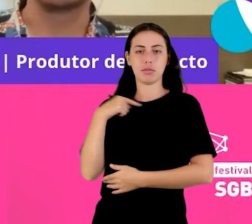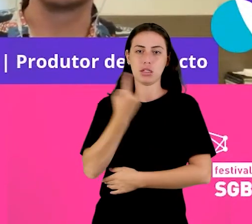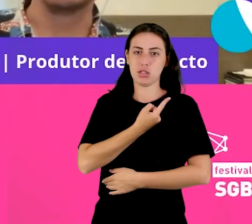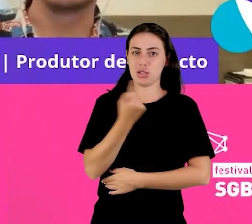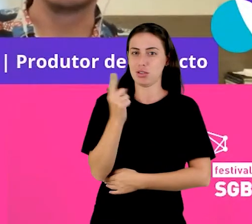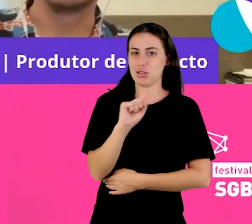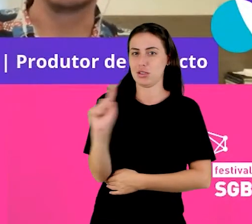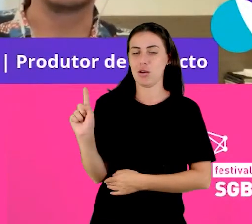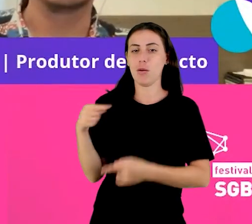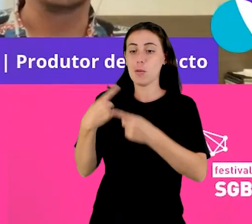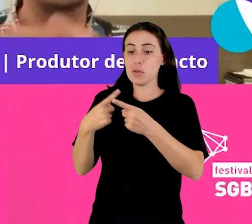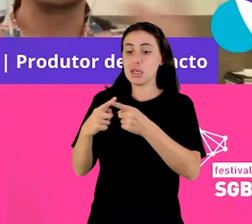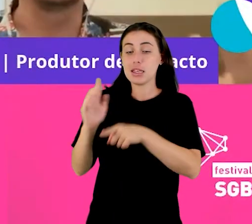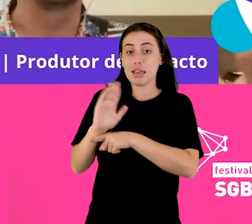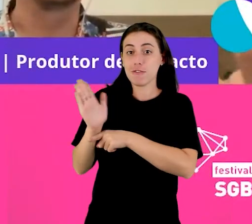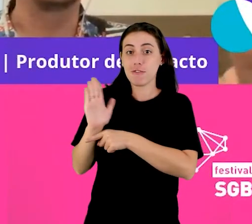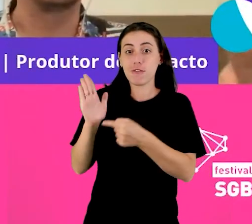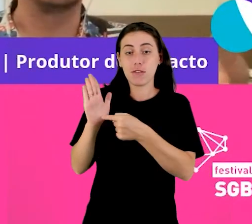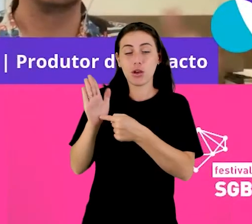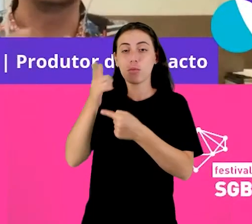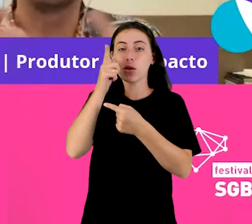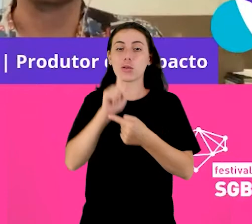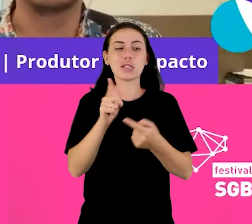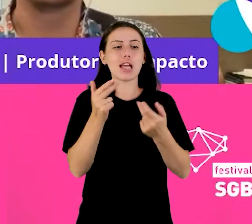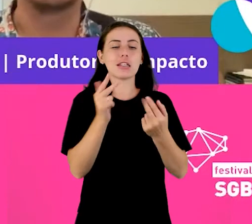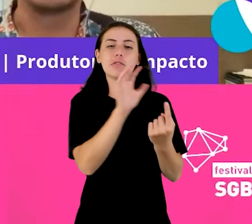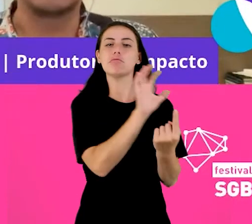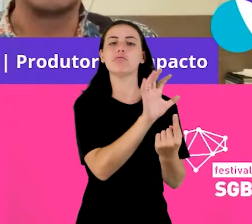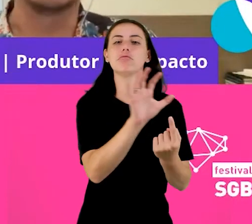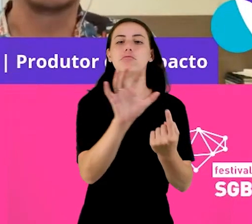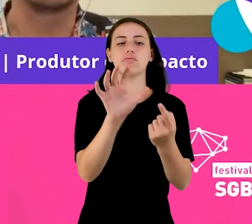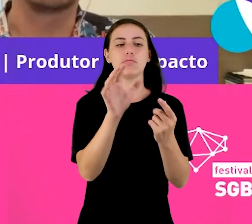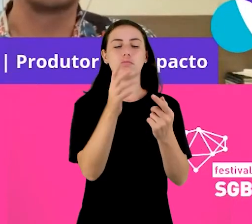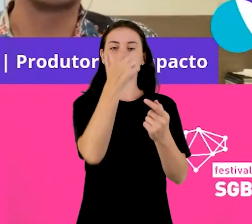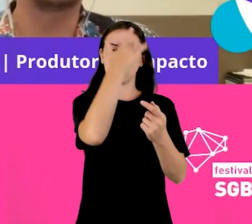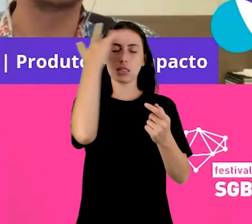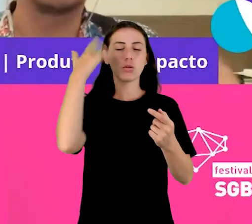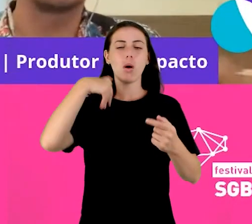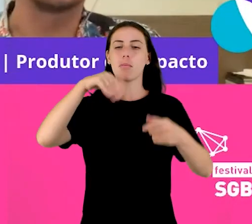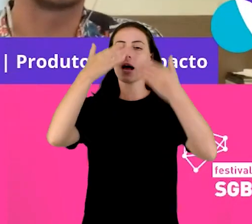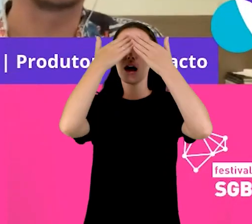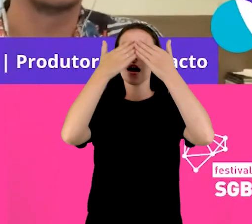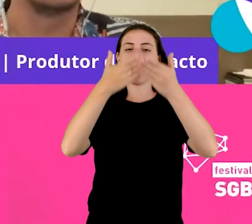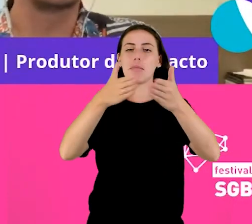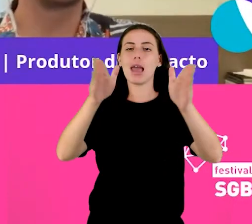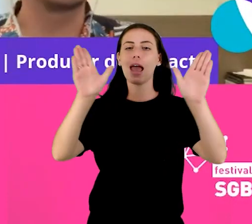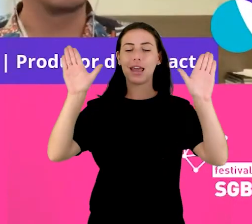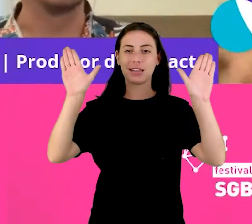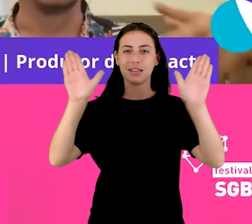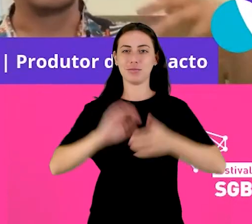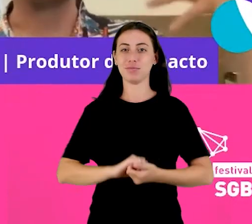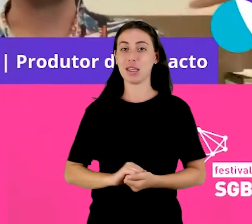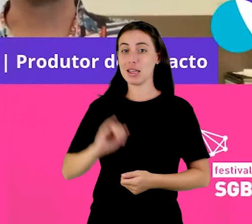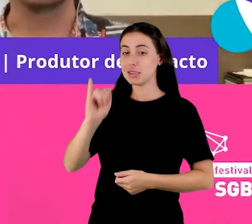gente sabe que os filmes mobilizam, antes de mobilizar, os filmes sensibilizam, né? São obras de arte, eles tocam as pessoas